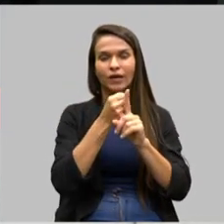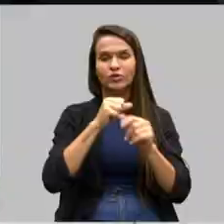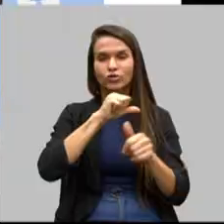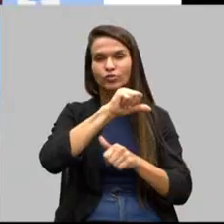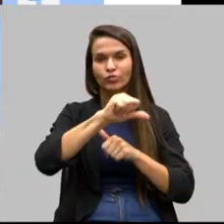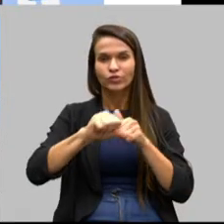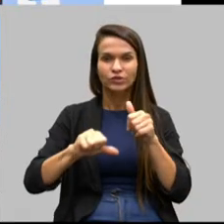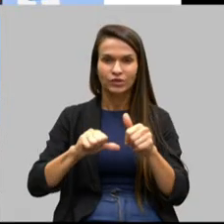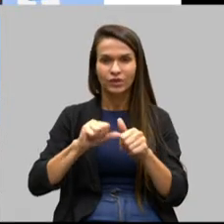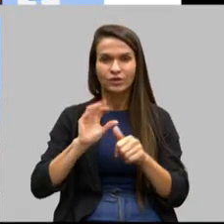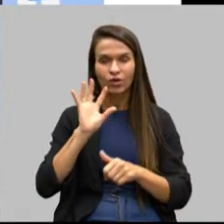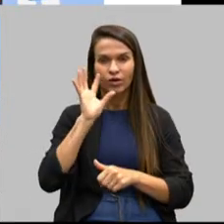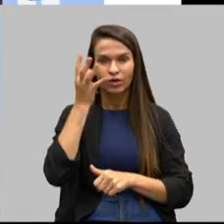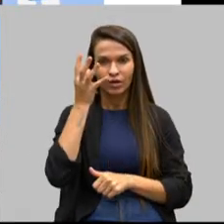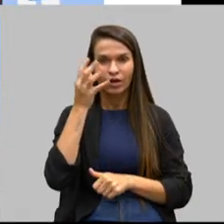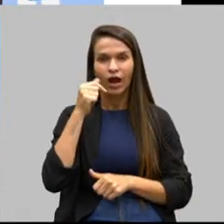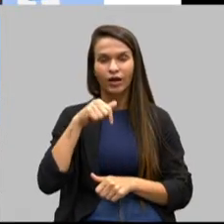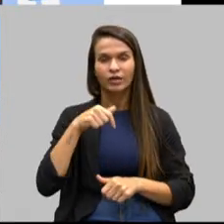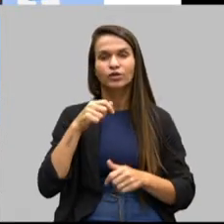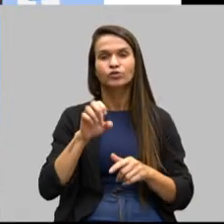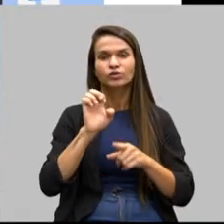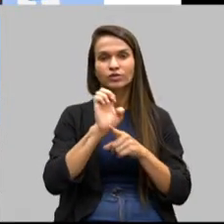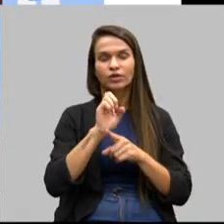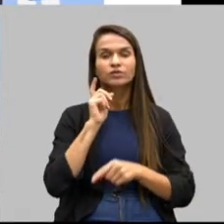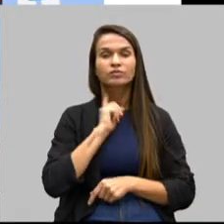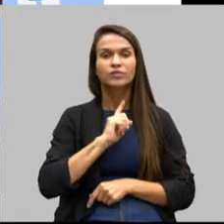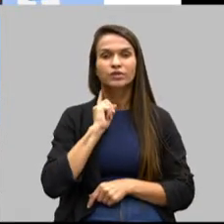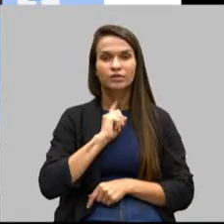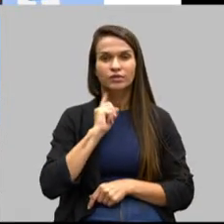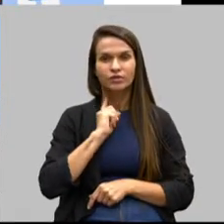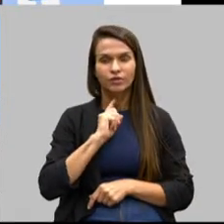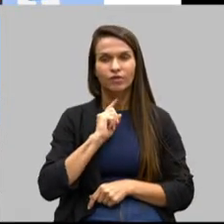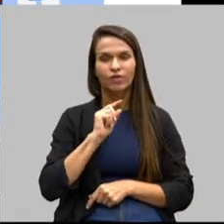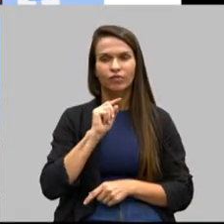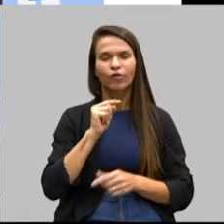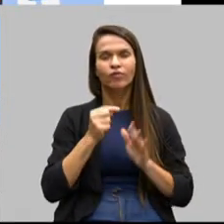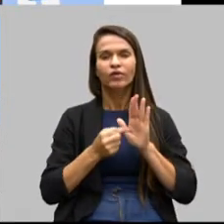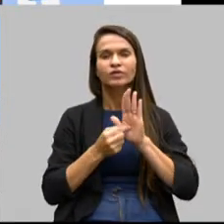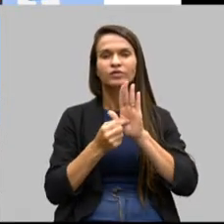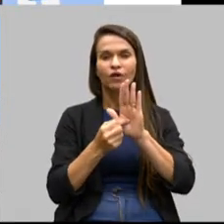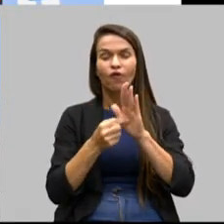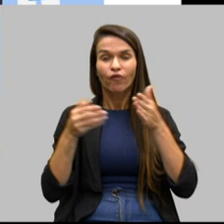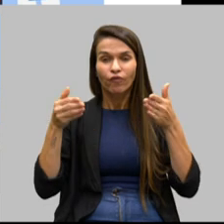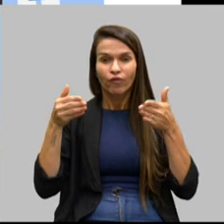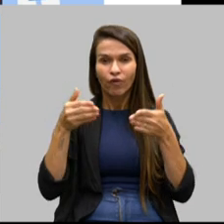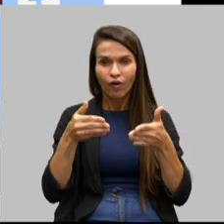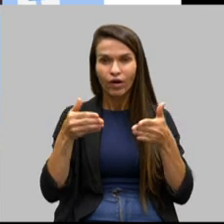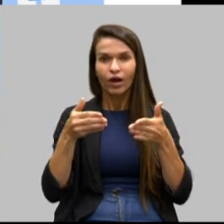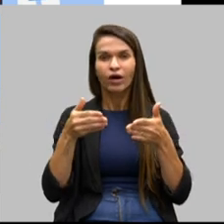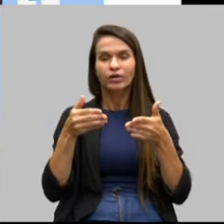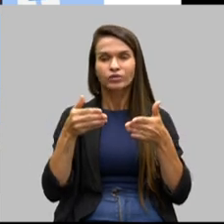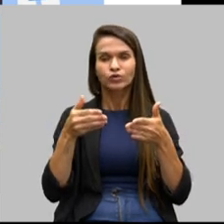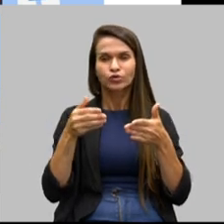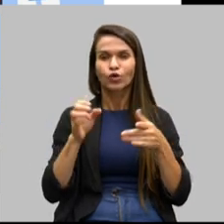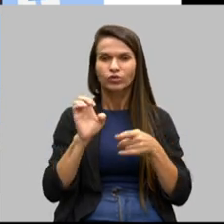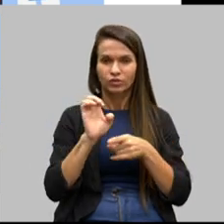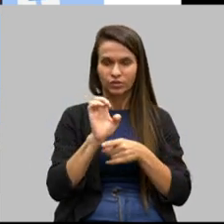no clima aqui no estado de Minas Gerais. Eu vou fazer uma apresentação focada no nosso estado.